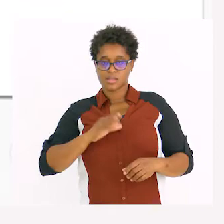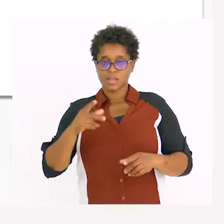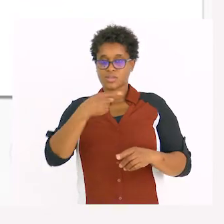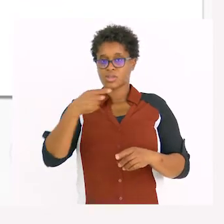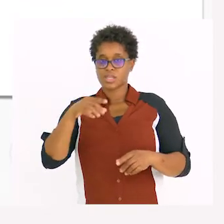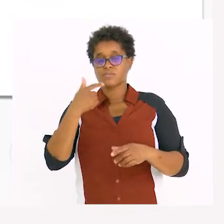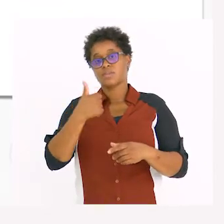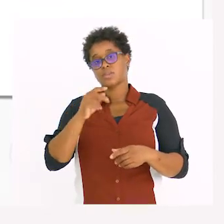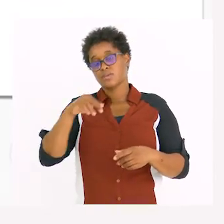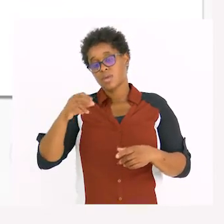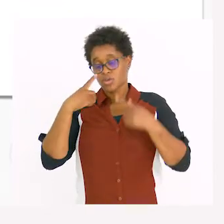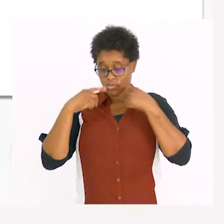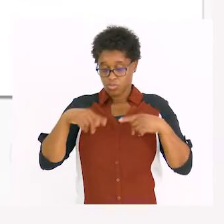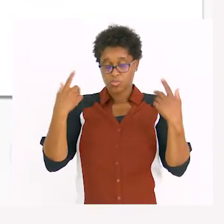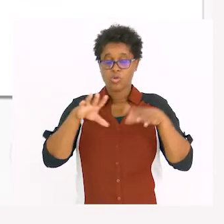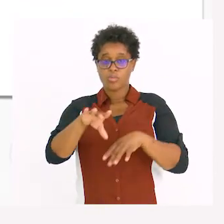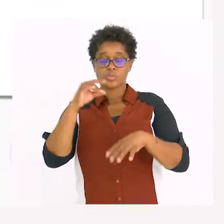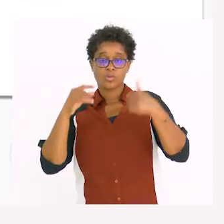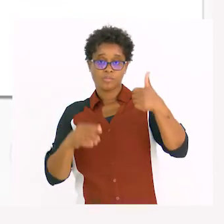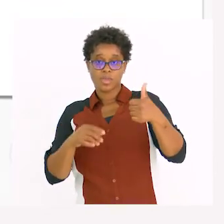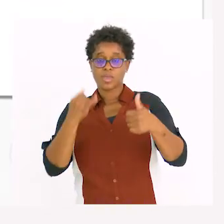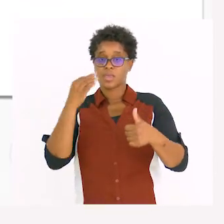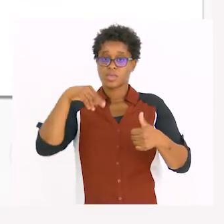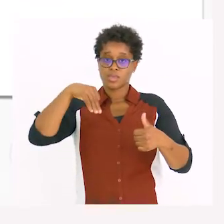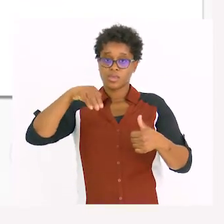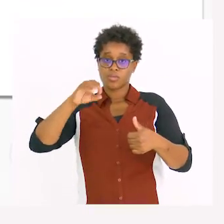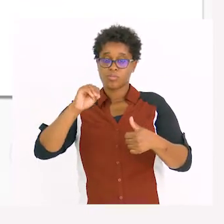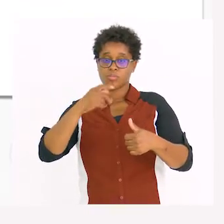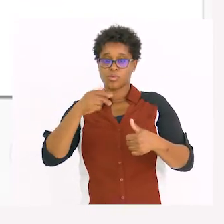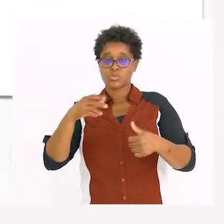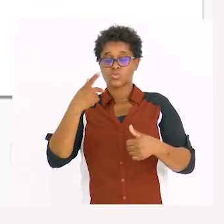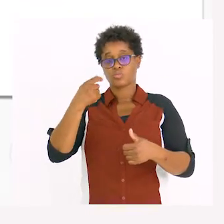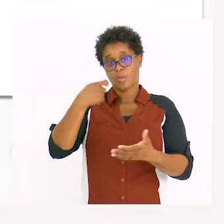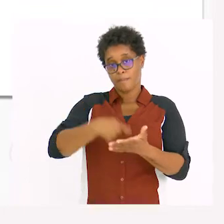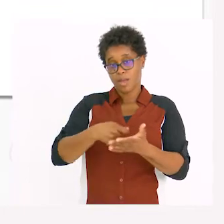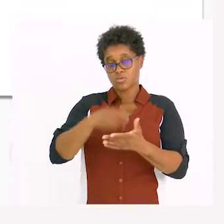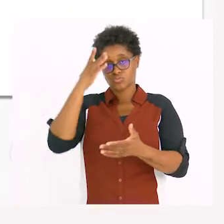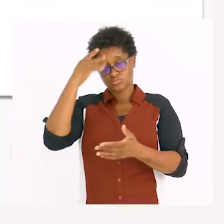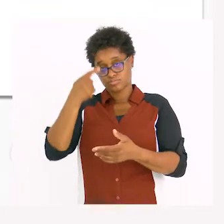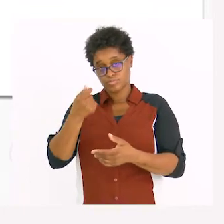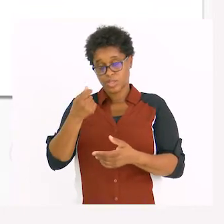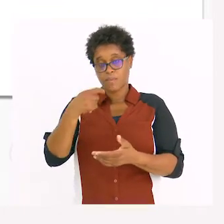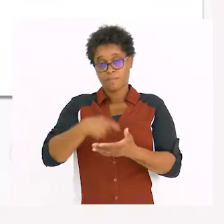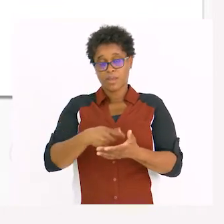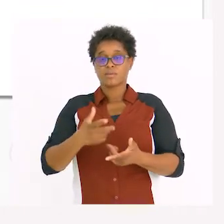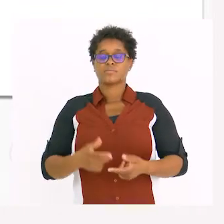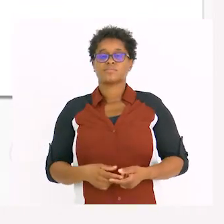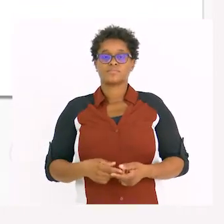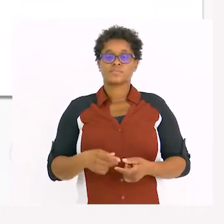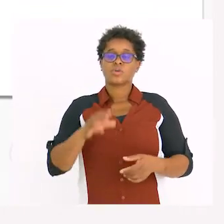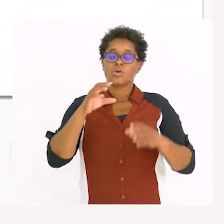públicos. Opção B, impostos, multas e taxas. Opção C,